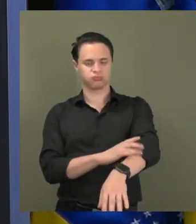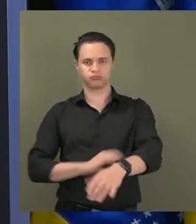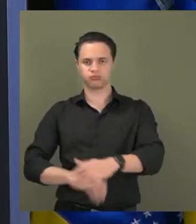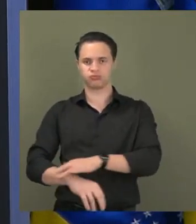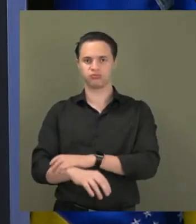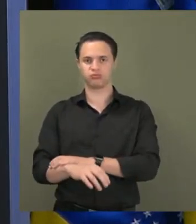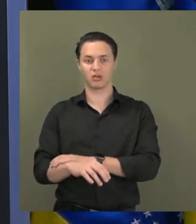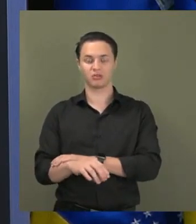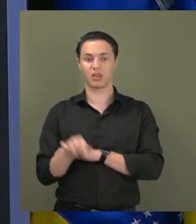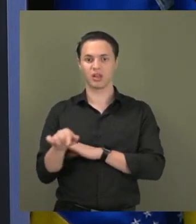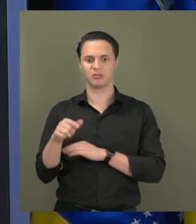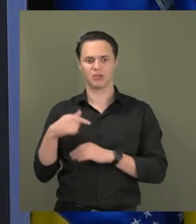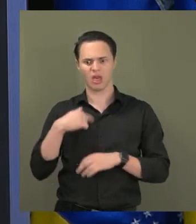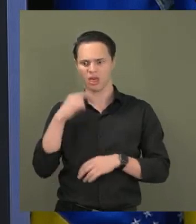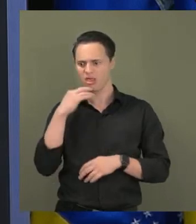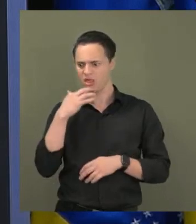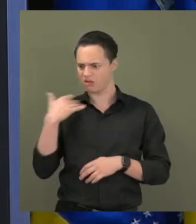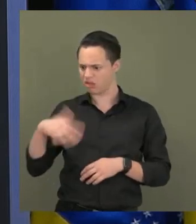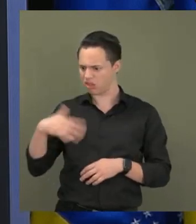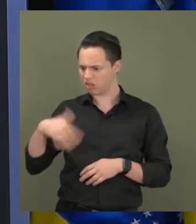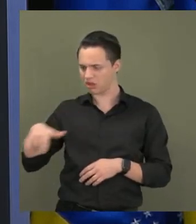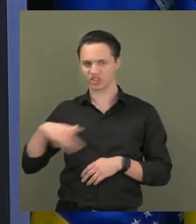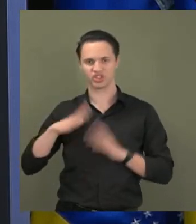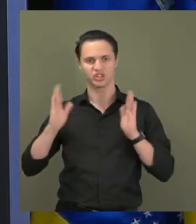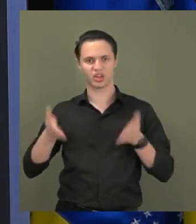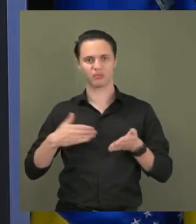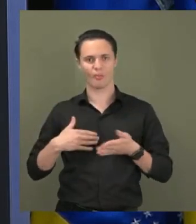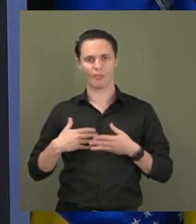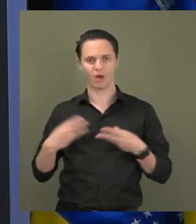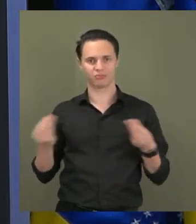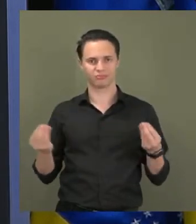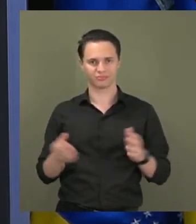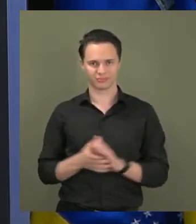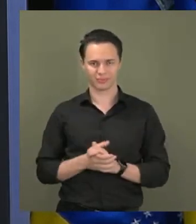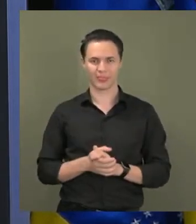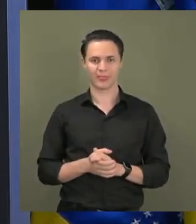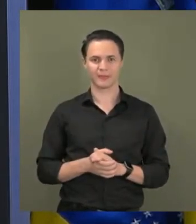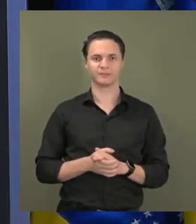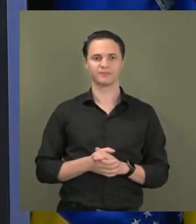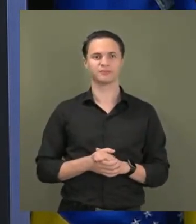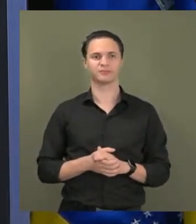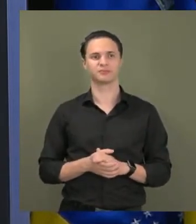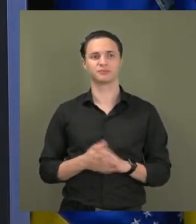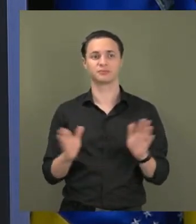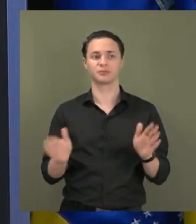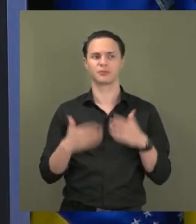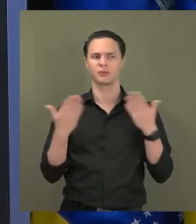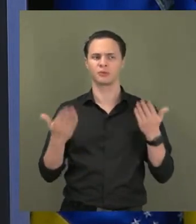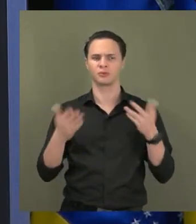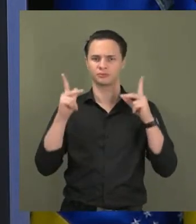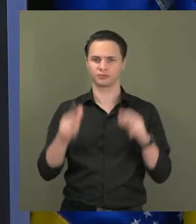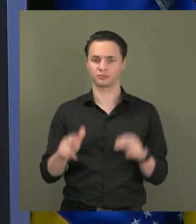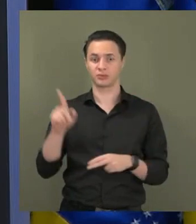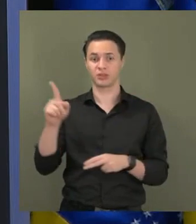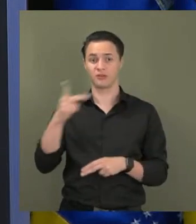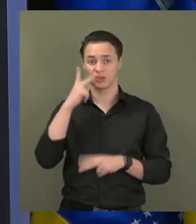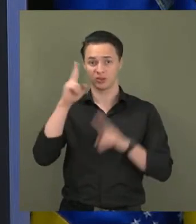quero falar sobre a eleição do presidente Barroso hoje. Não poderia